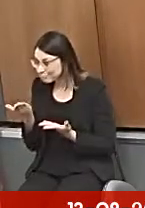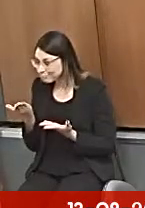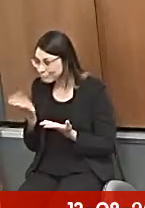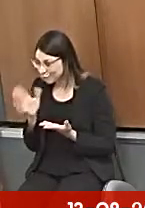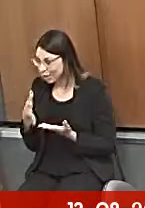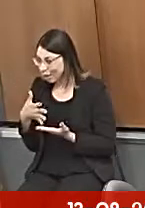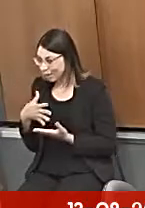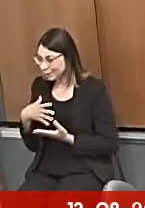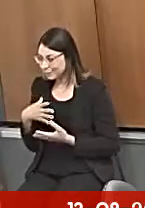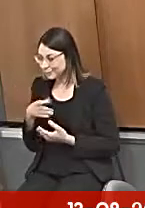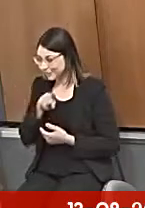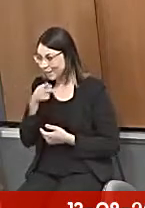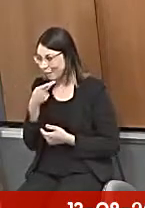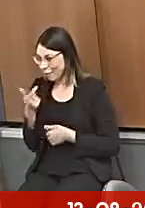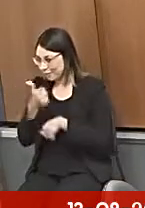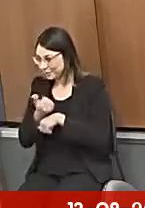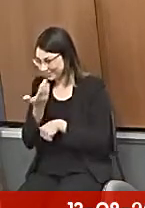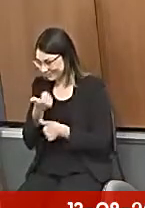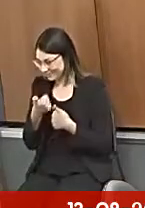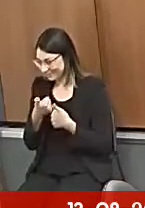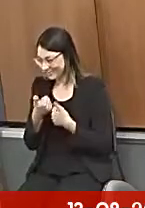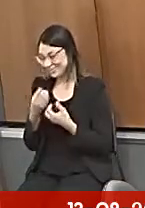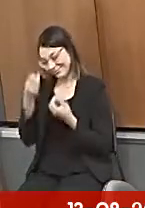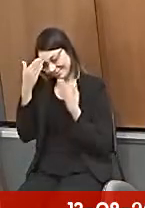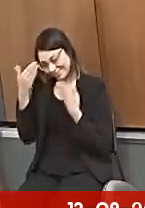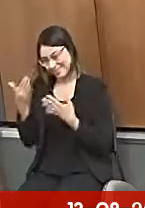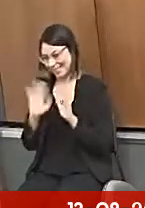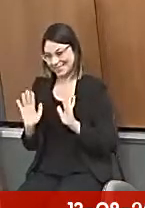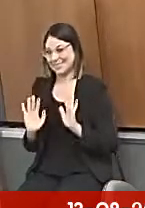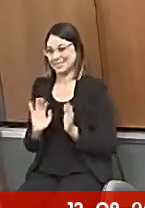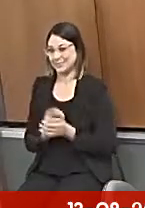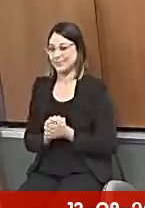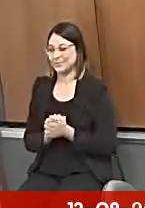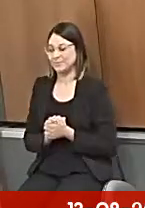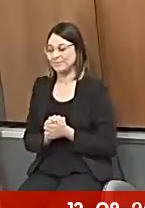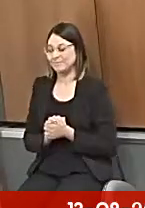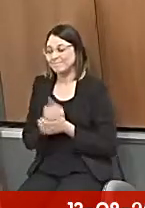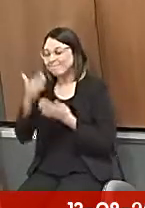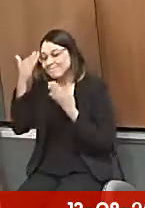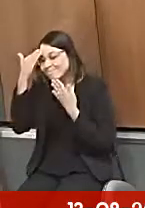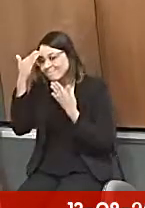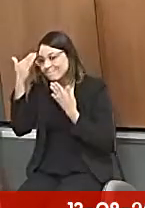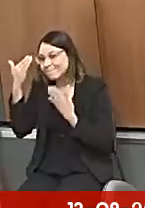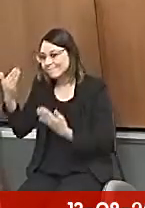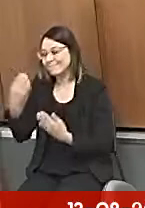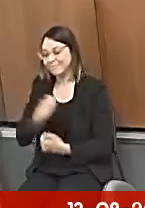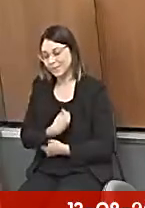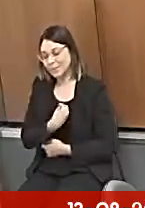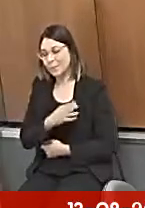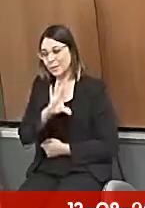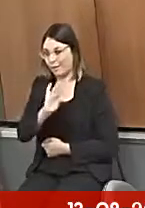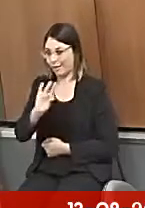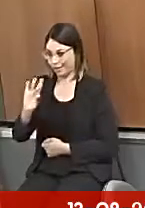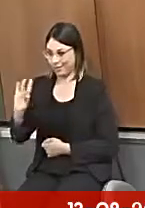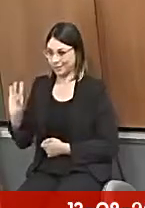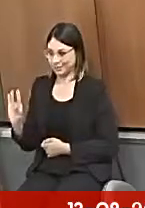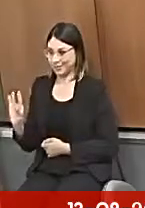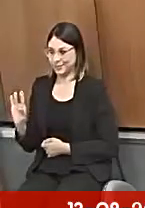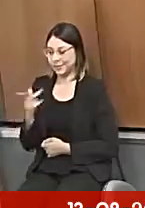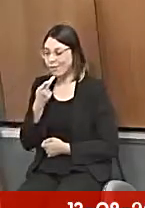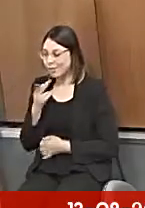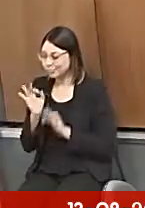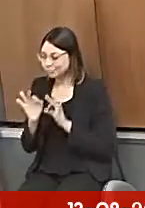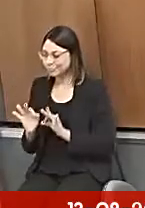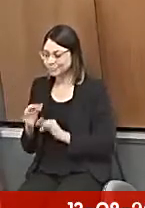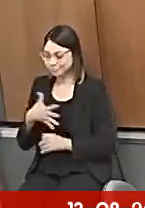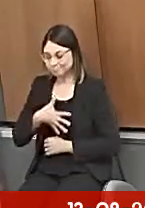contemplados com a fala do léo né então muito obrigado quero aqui agradecer a presença de vocês e dizer que foi